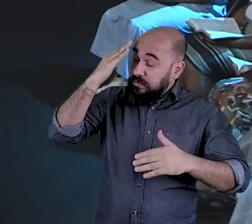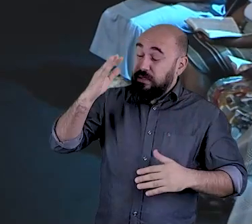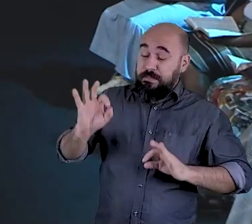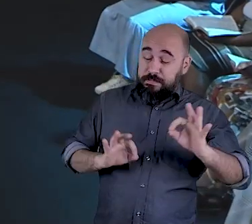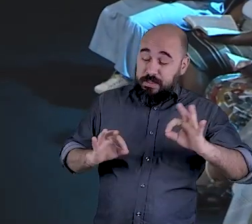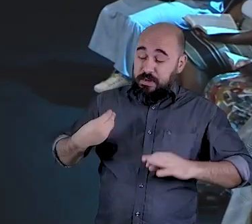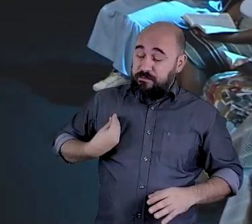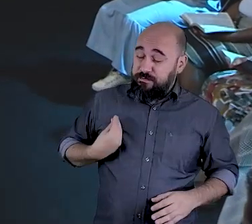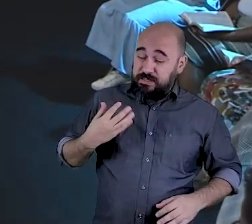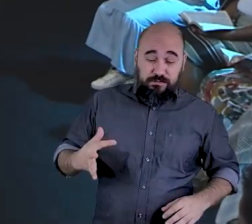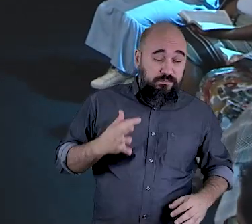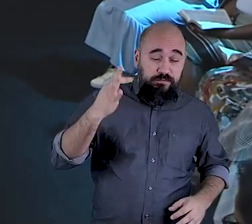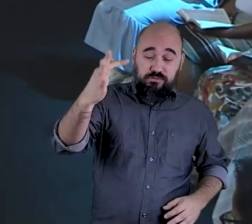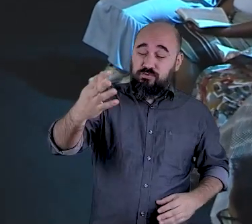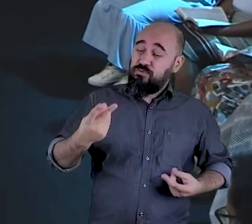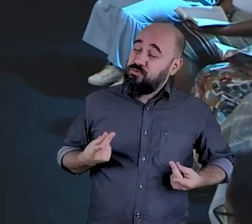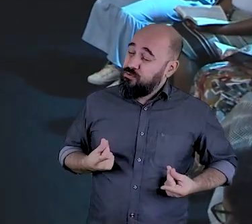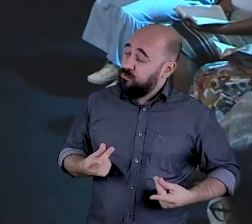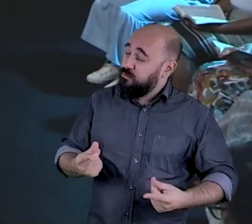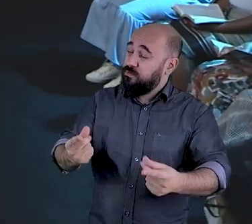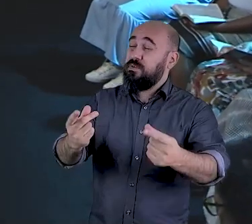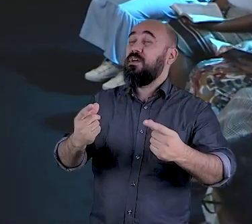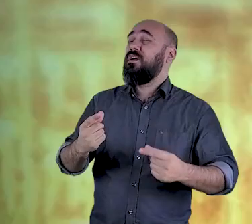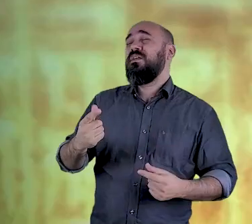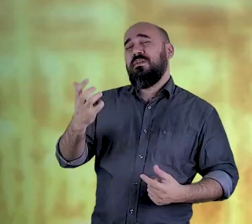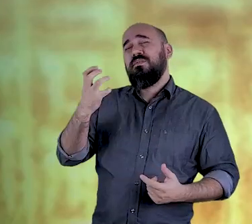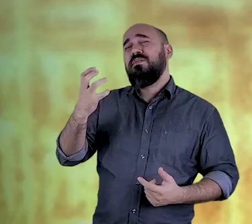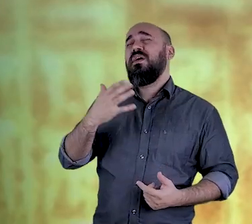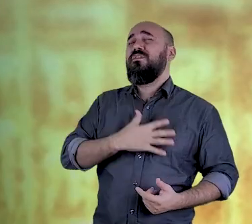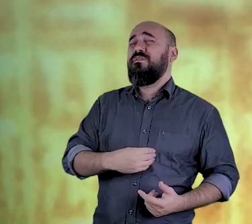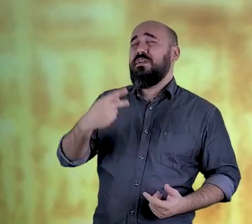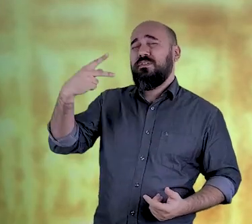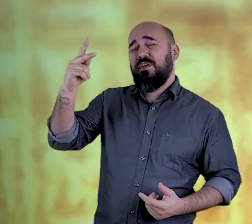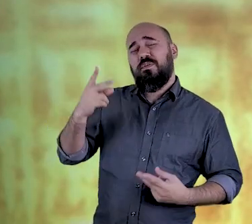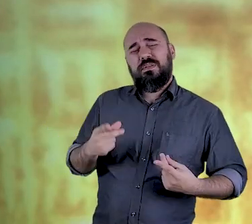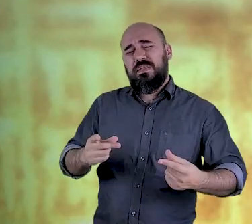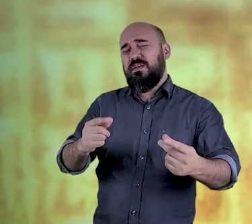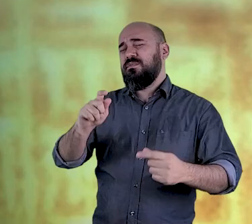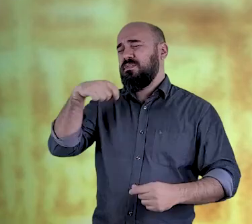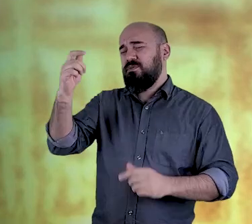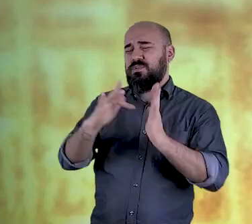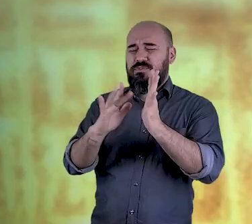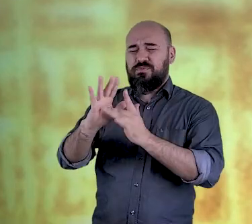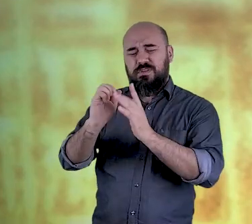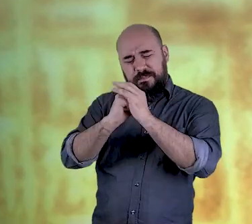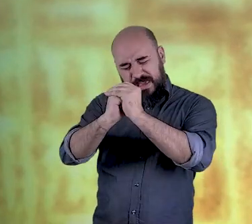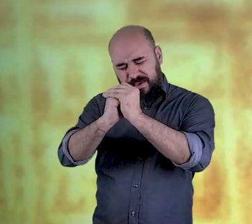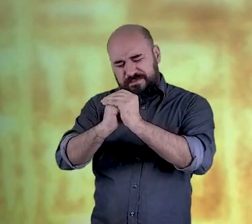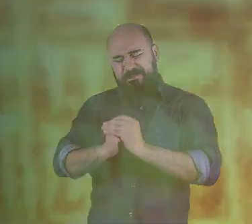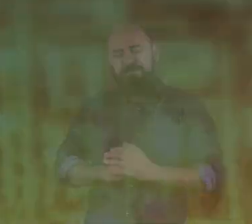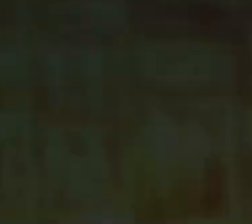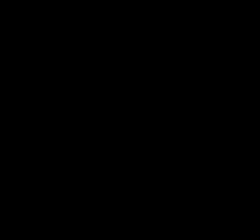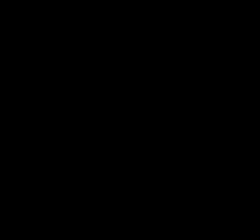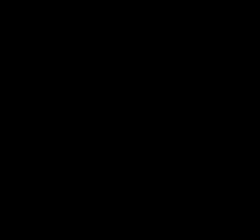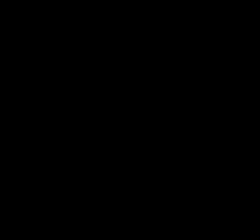prepararmos para Eternidade e sermos teus filhos e tuas filhas para todo sempre em nome de Jesus amém